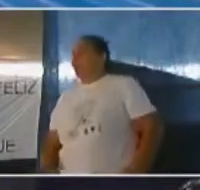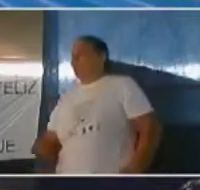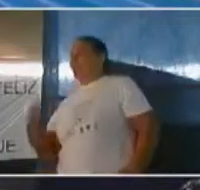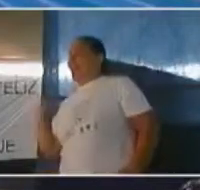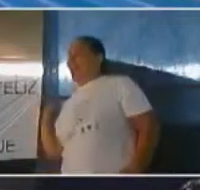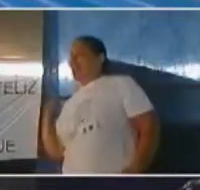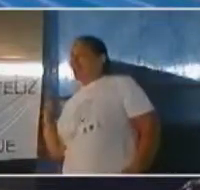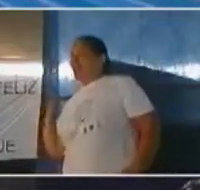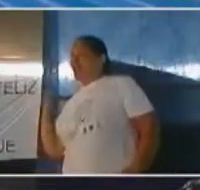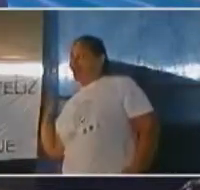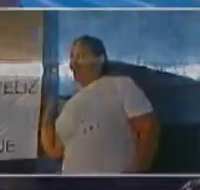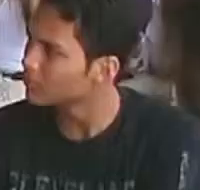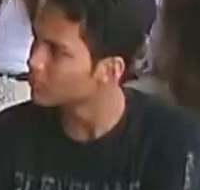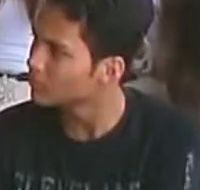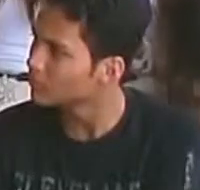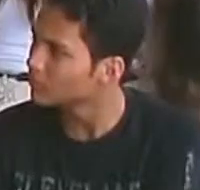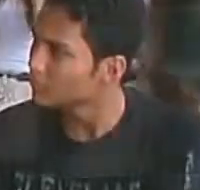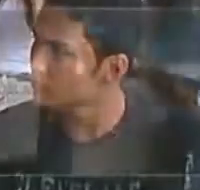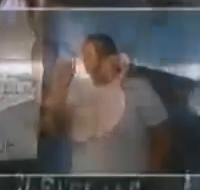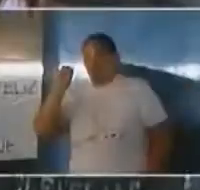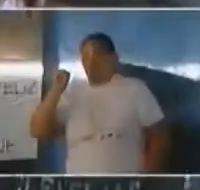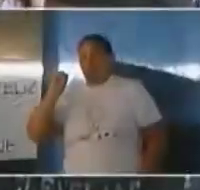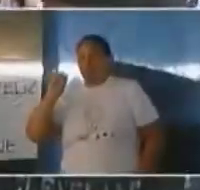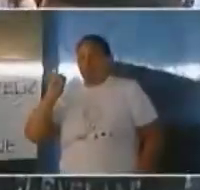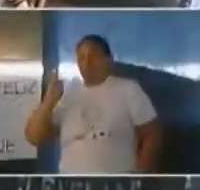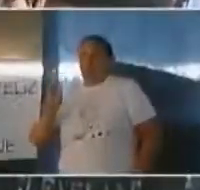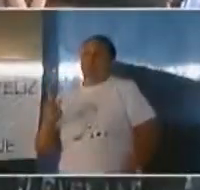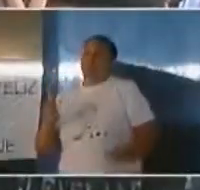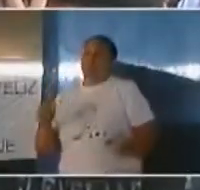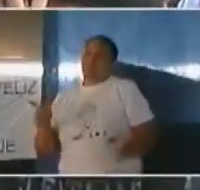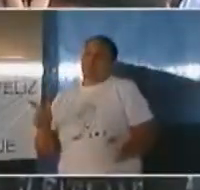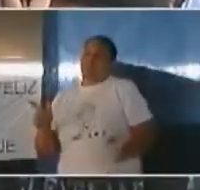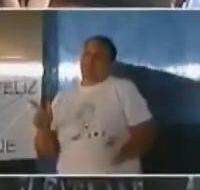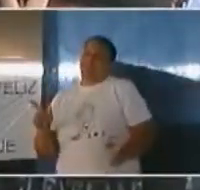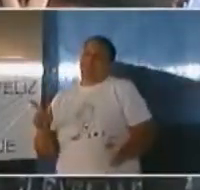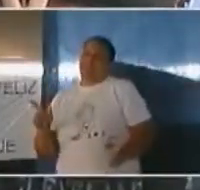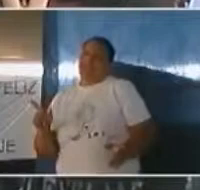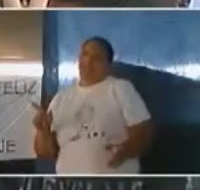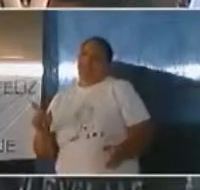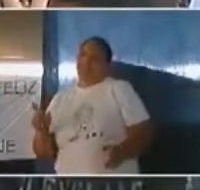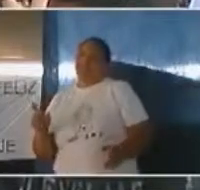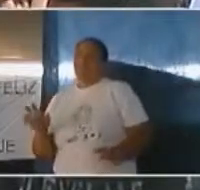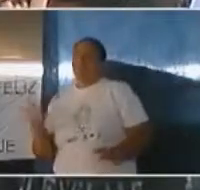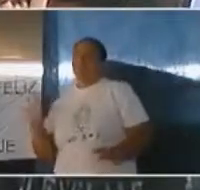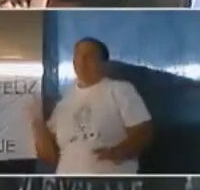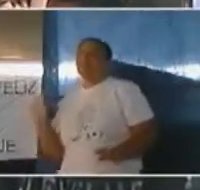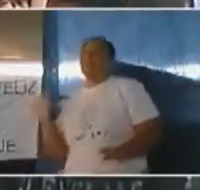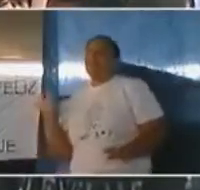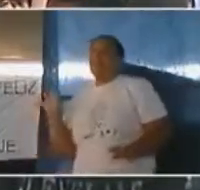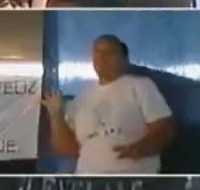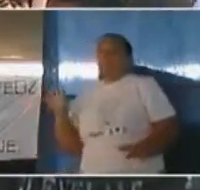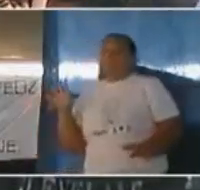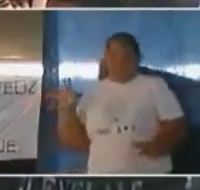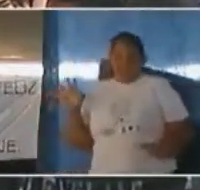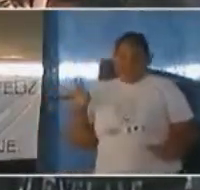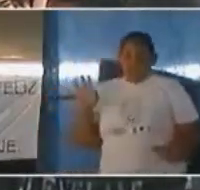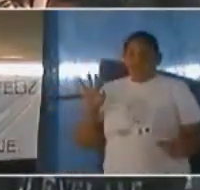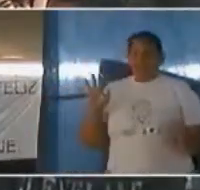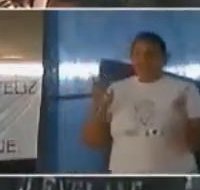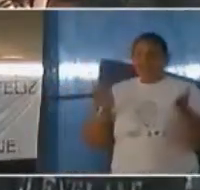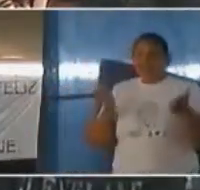Arrisco dizer que a maioria das pessoas aqui presentes, talvez nem note